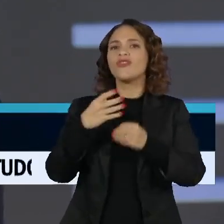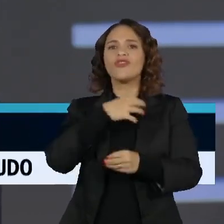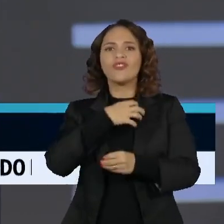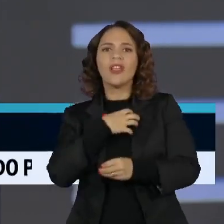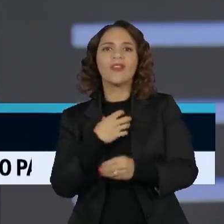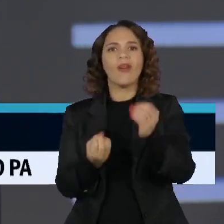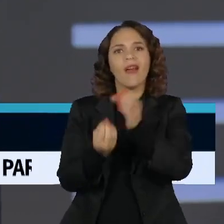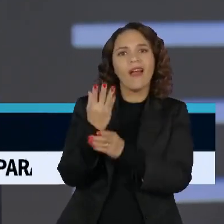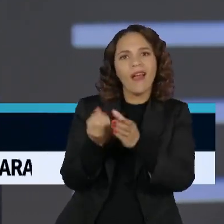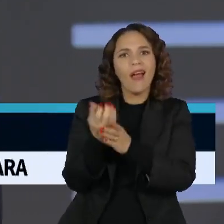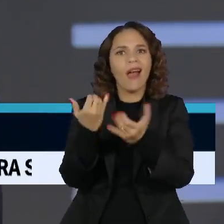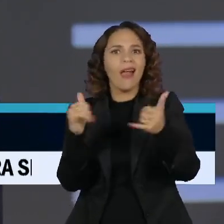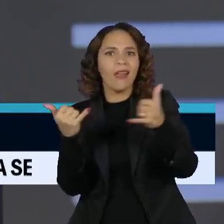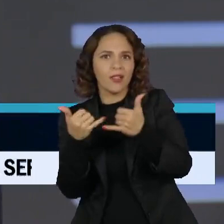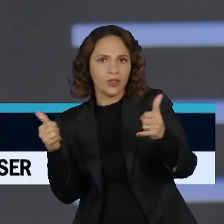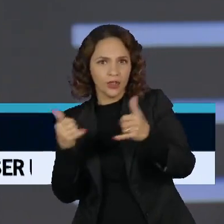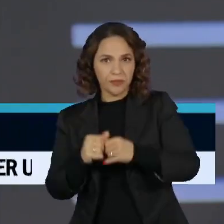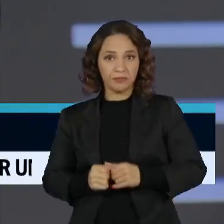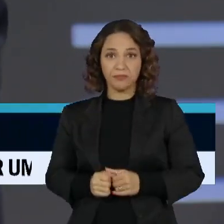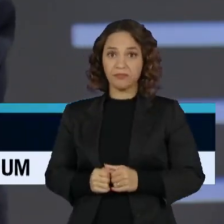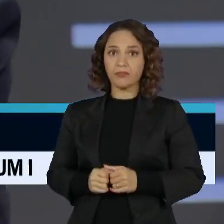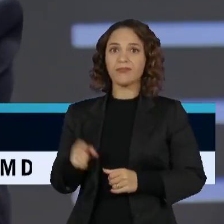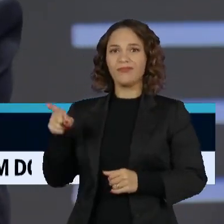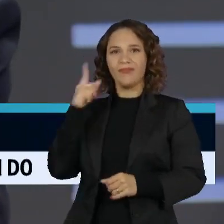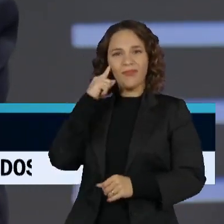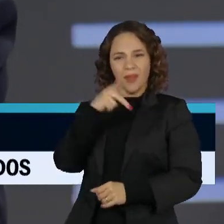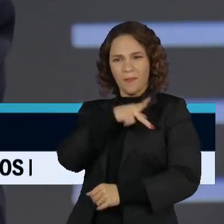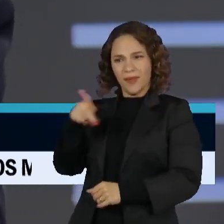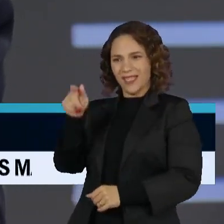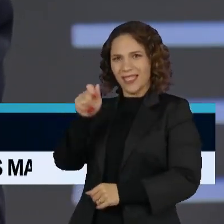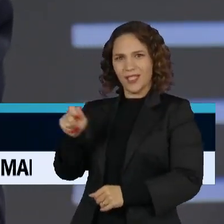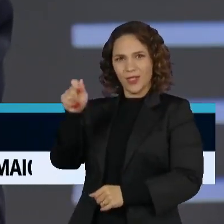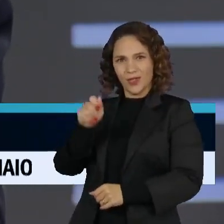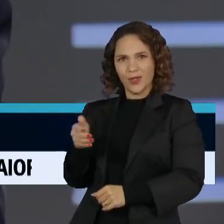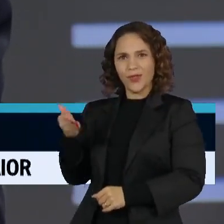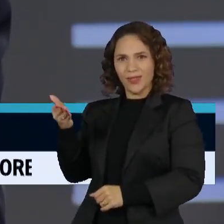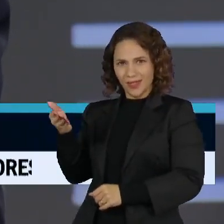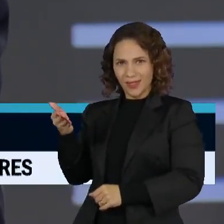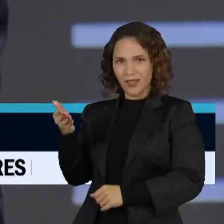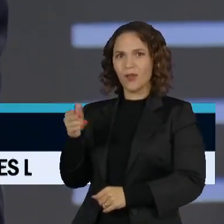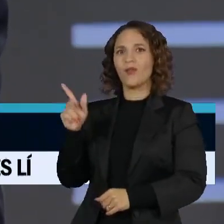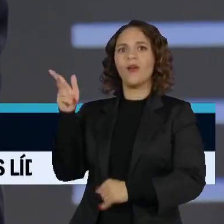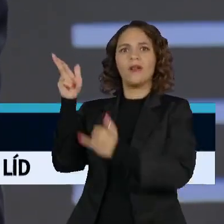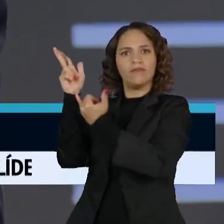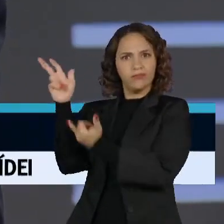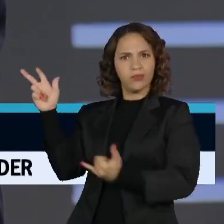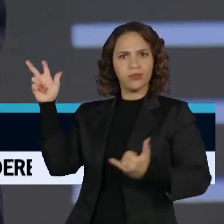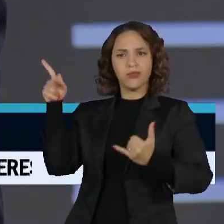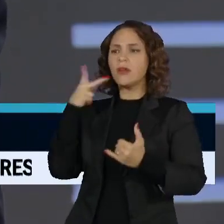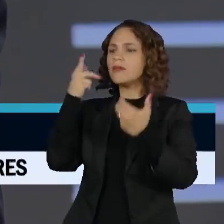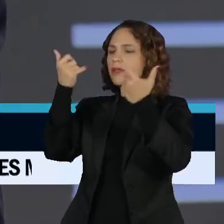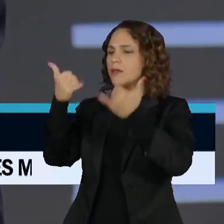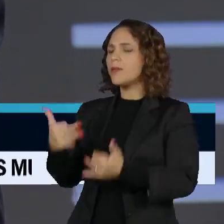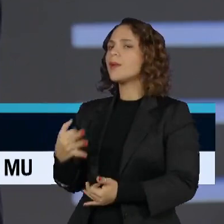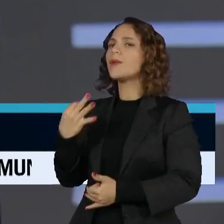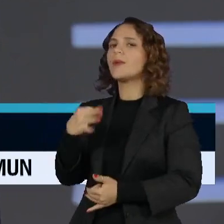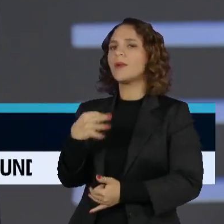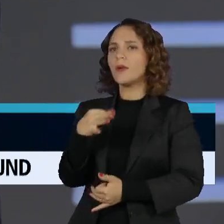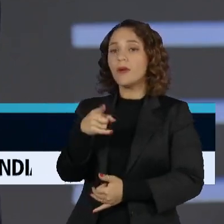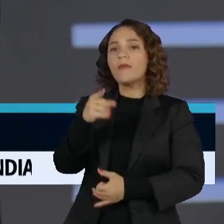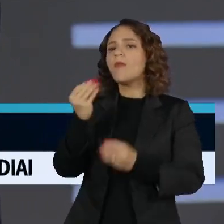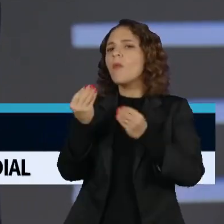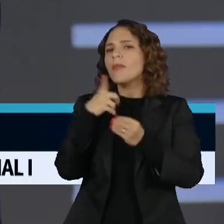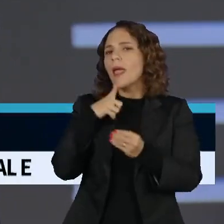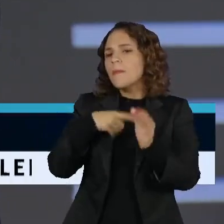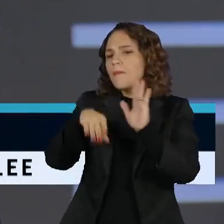de geração de energia. A presidente da Associação da Eólica falou muito bem que, na verdade, você